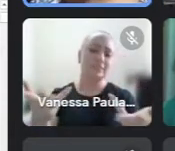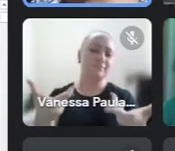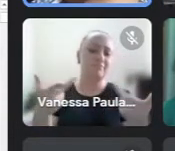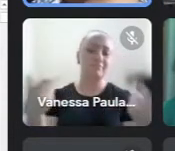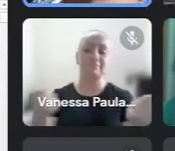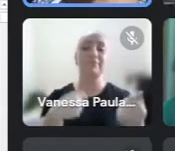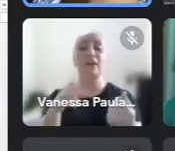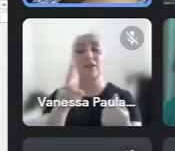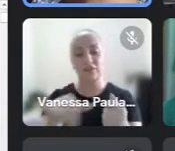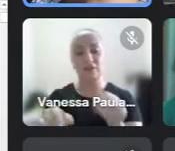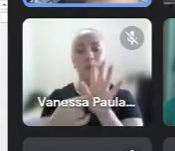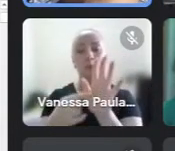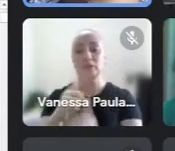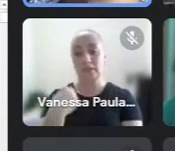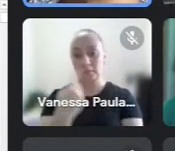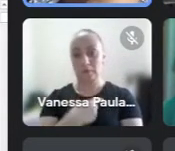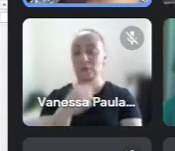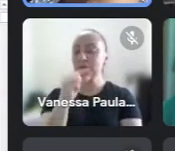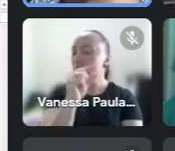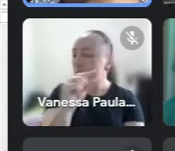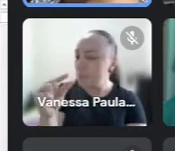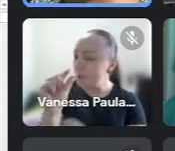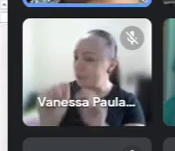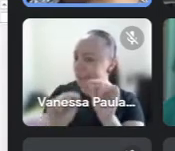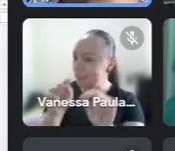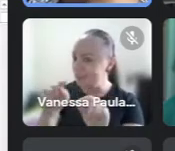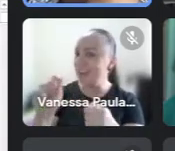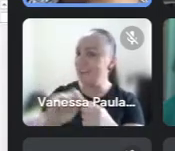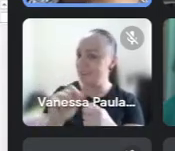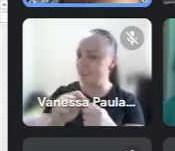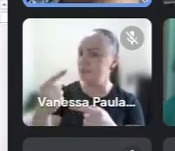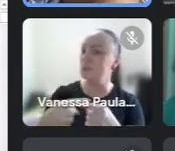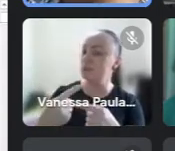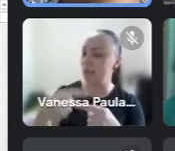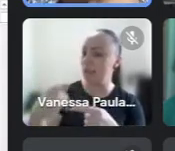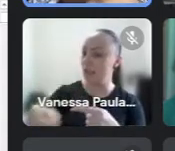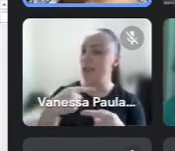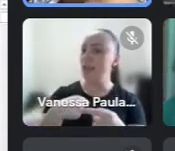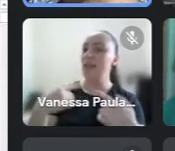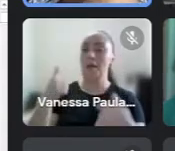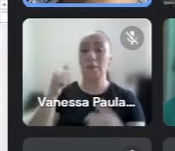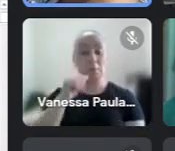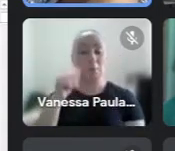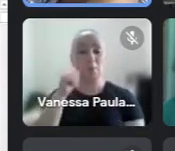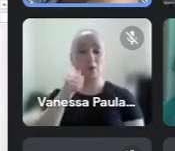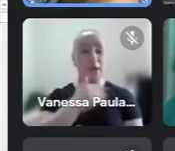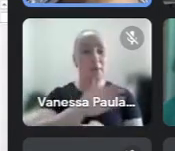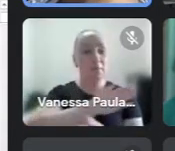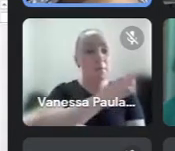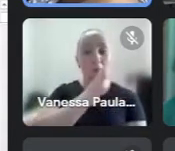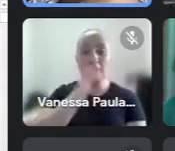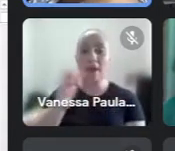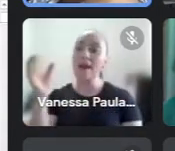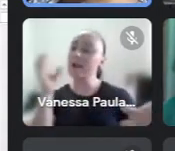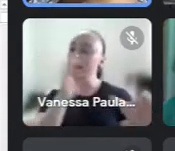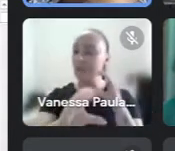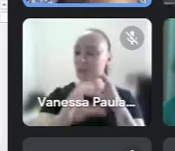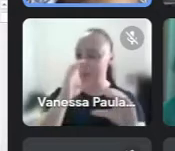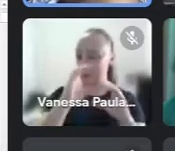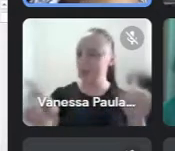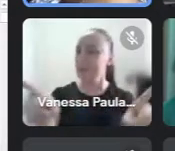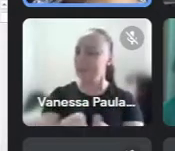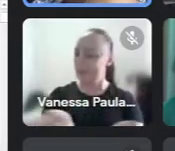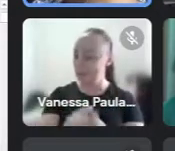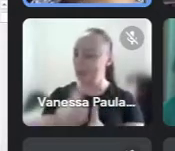mostrar para a gente um pouquinho só do que ela faz, porque ela é uma mulher multifacetada, né? Ela é cantora também, já vou falando aqui, né?